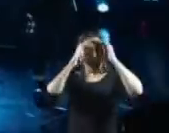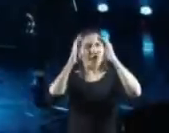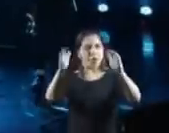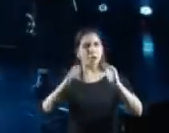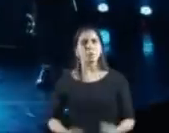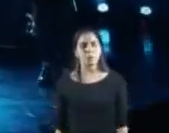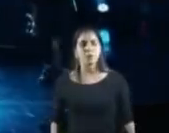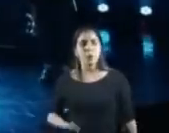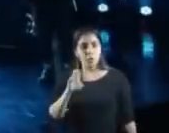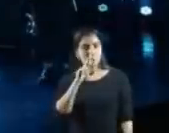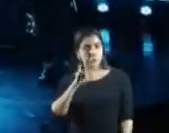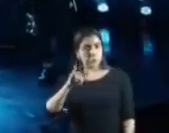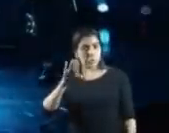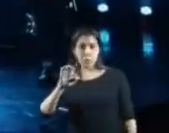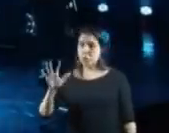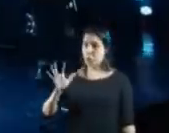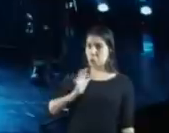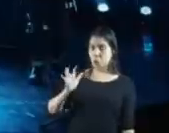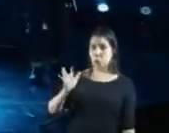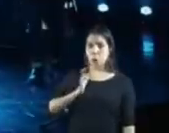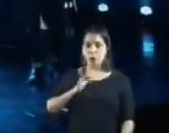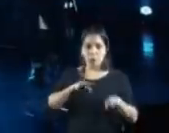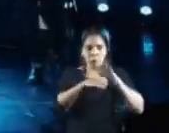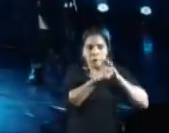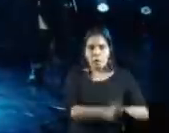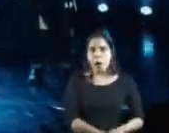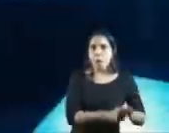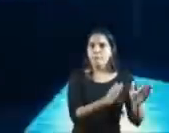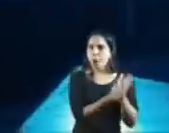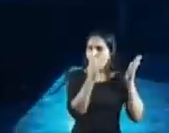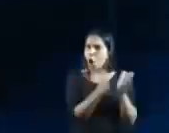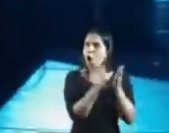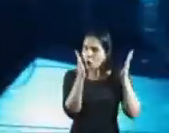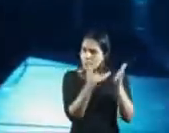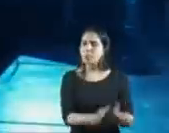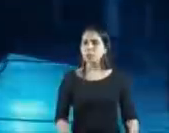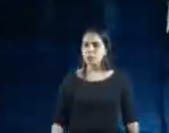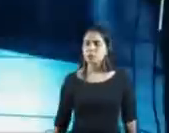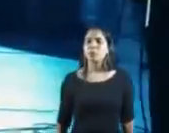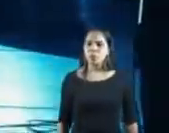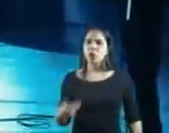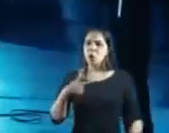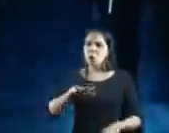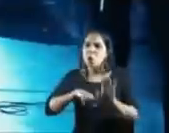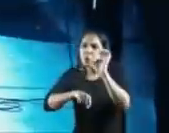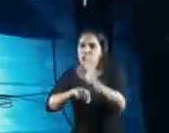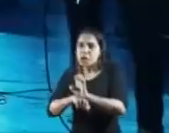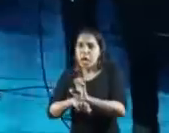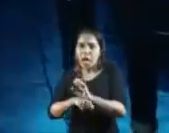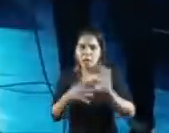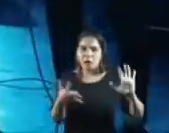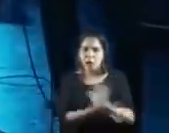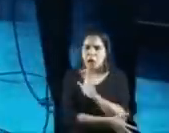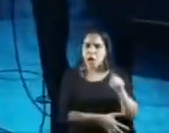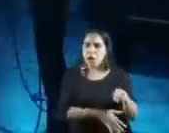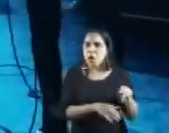O crime do rico, a lei o cobre. O Estado esmaga o oprimido.